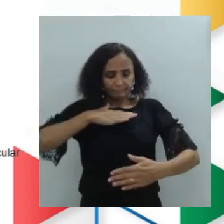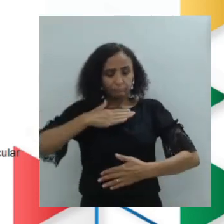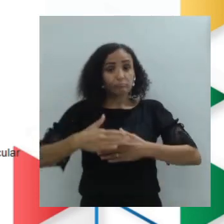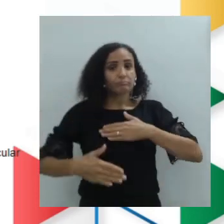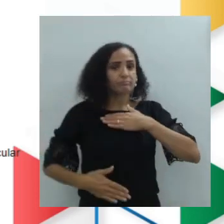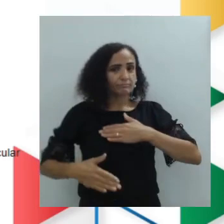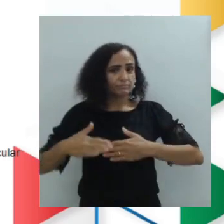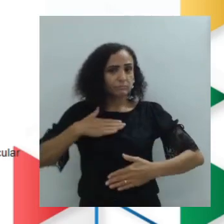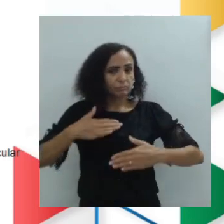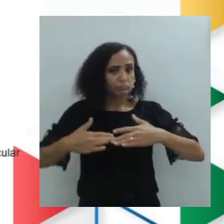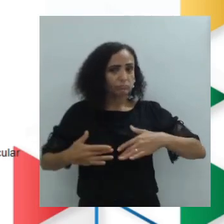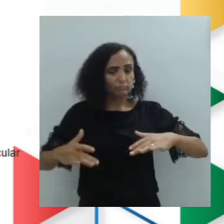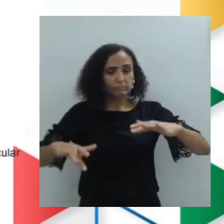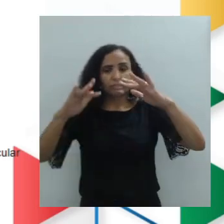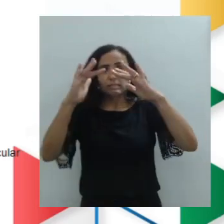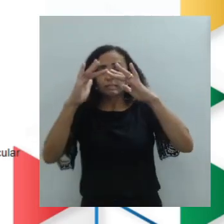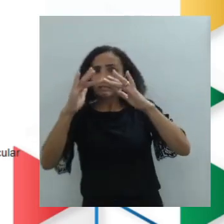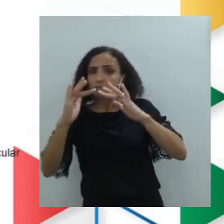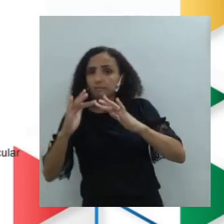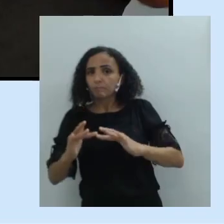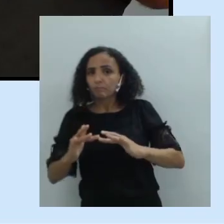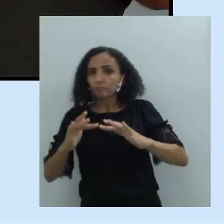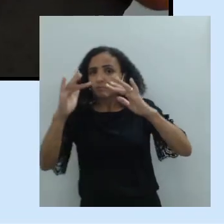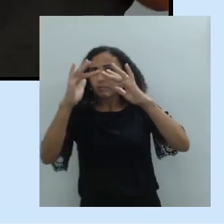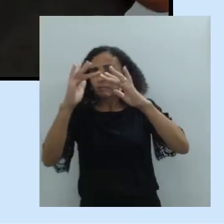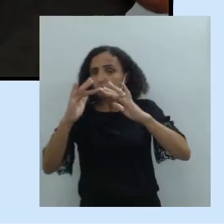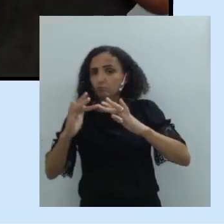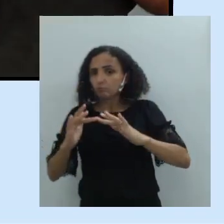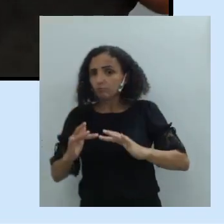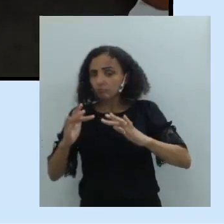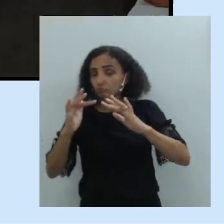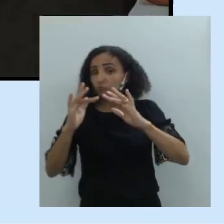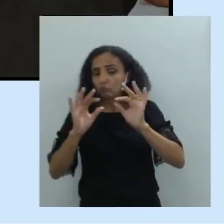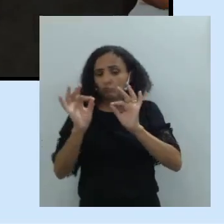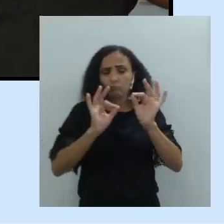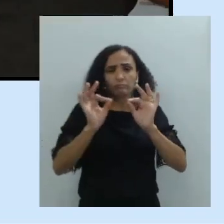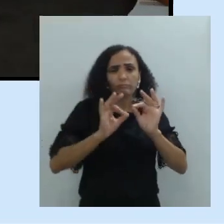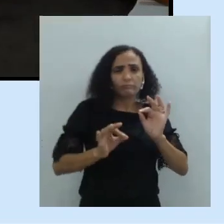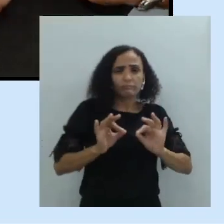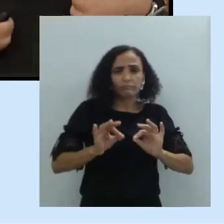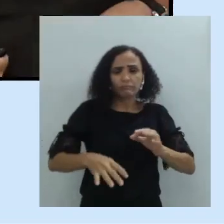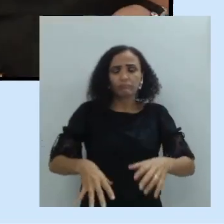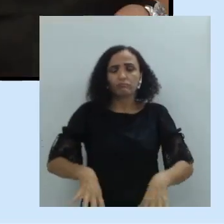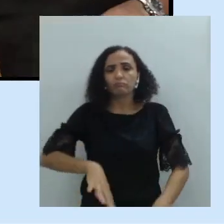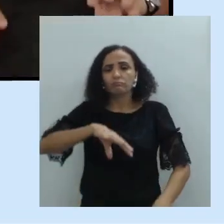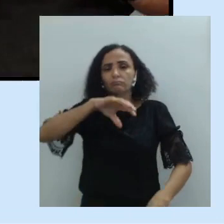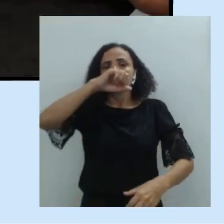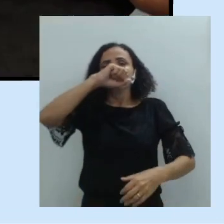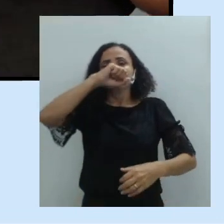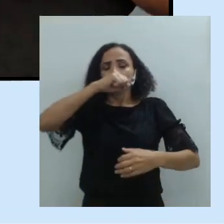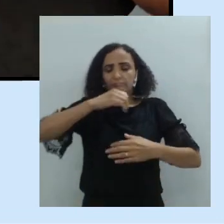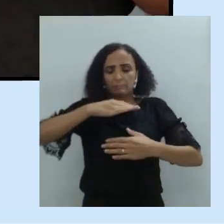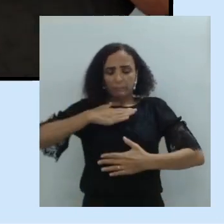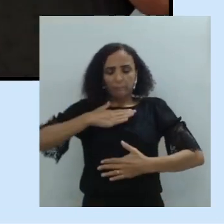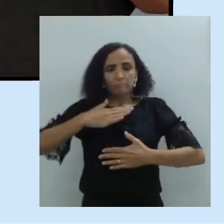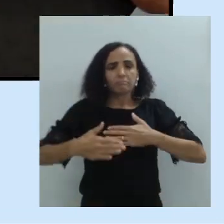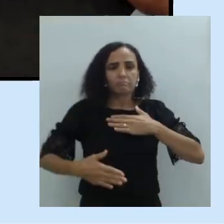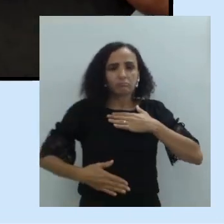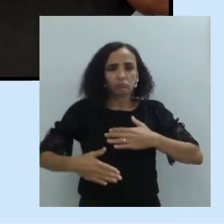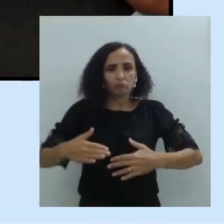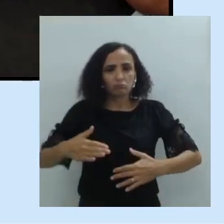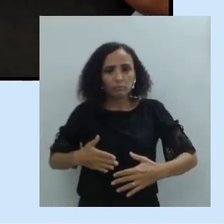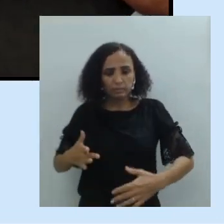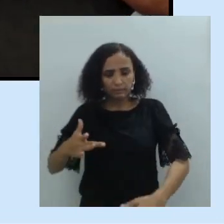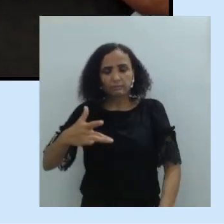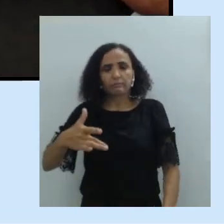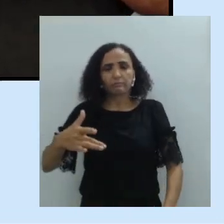na célula, ela vai transmitir, ela vai regularizar, ela vai mandar para todas as células, para todo o organismo, os